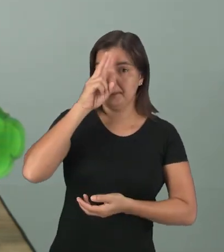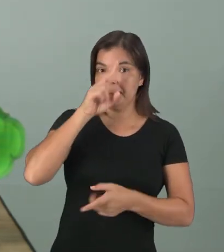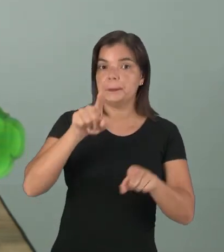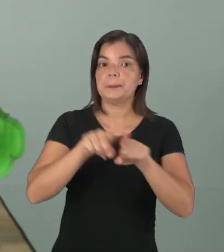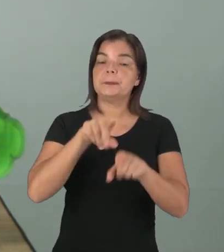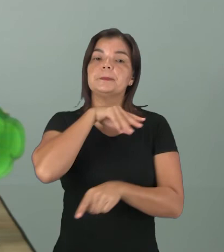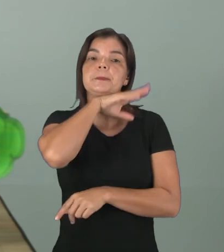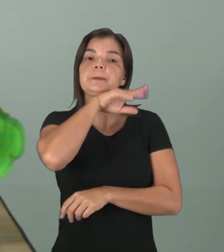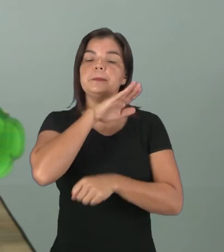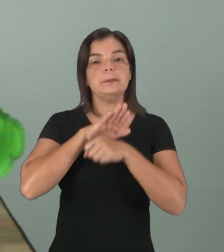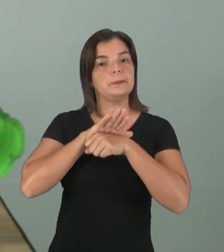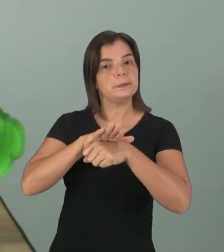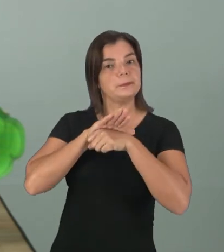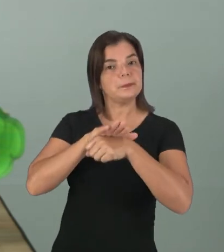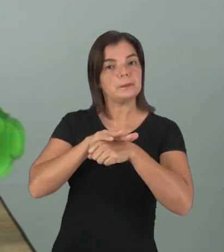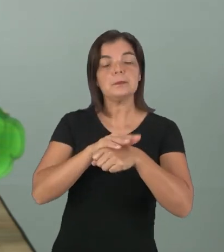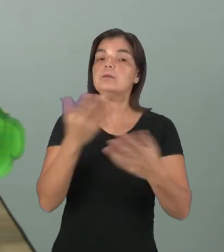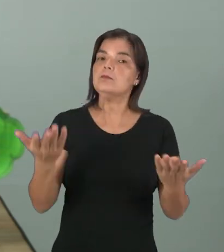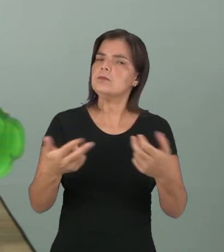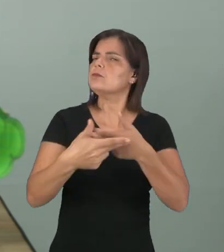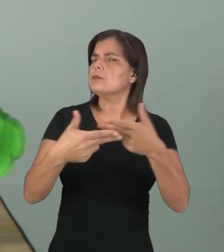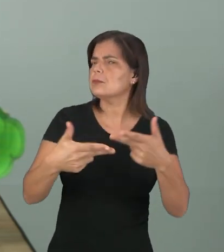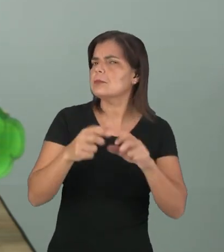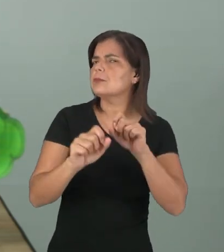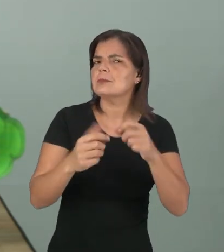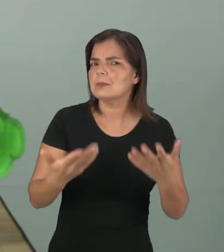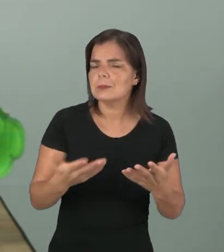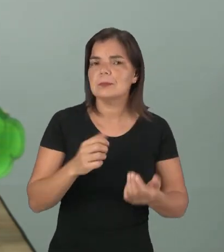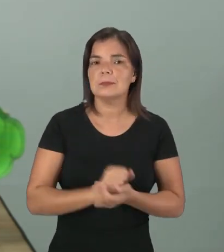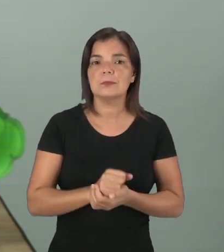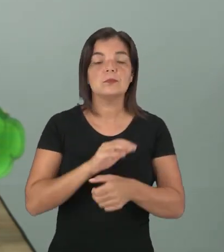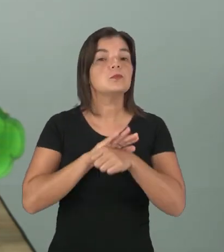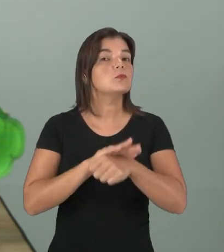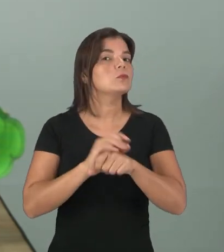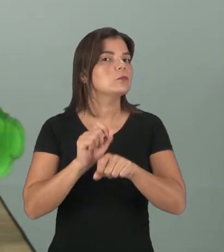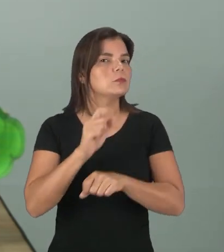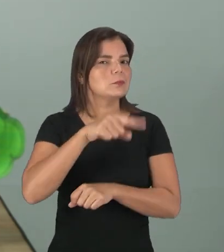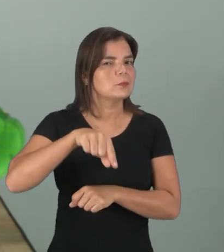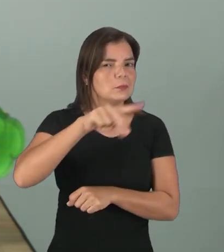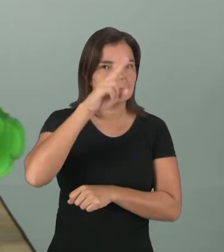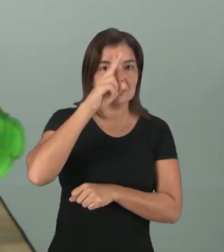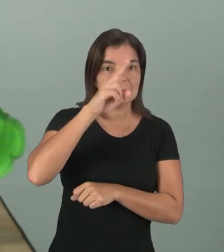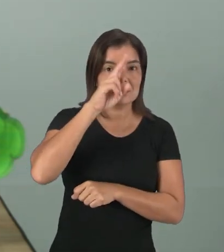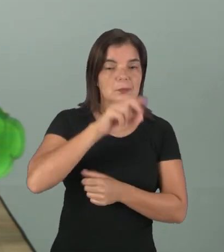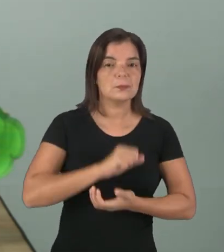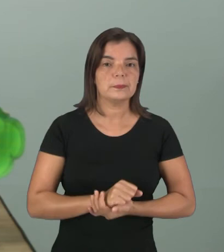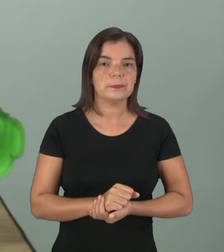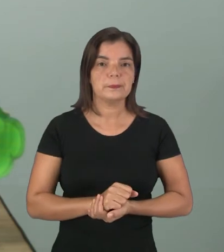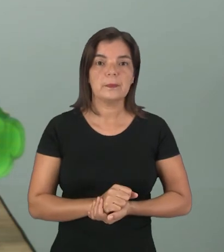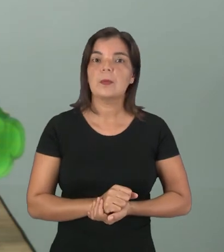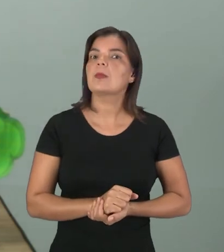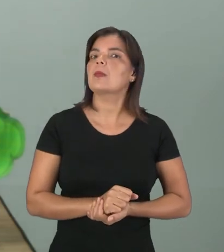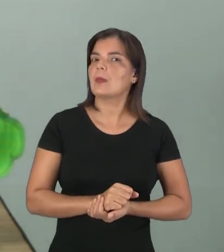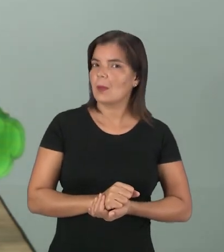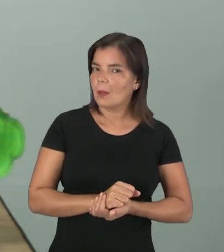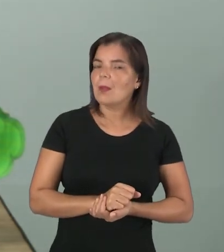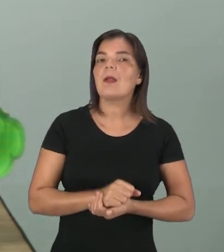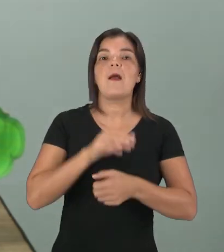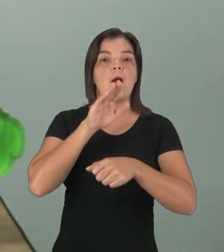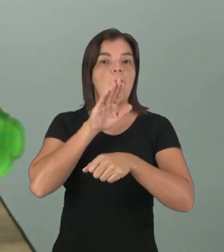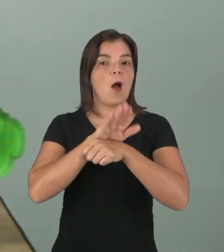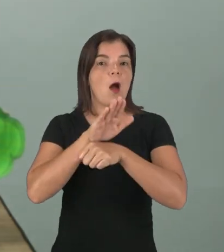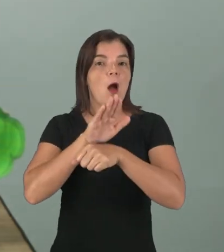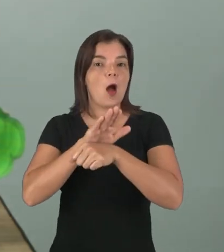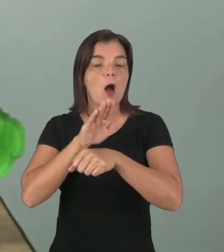que os animais ajudam o Curupira com alguma coisa. O que eles ajudam? Vocês lembram? Isso, ele